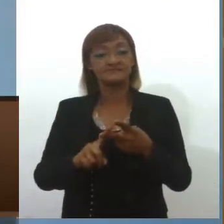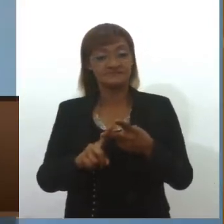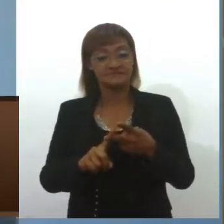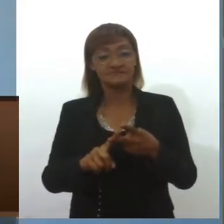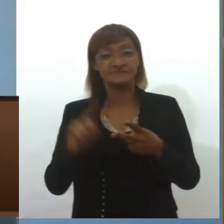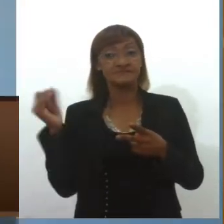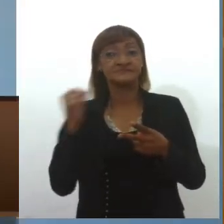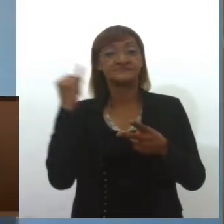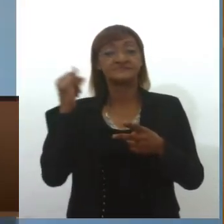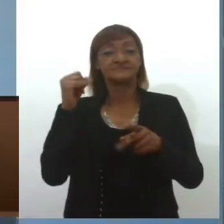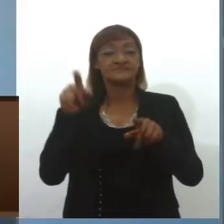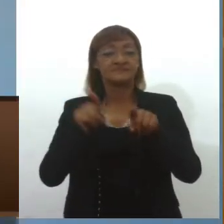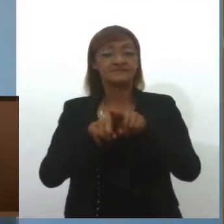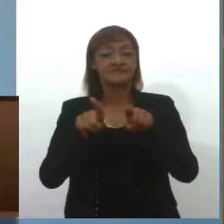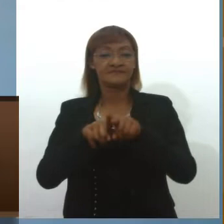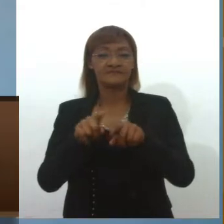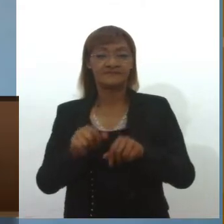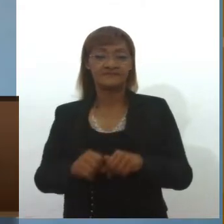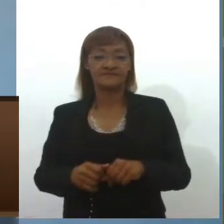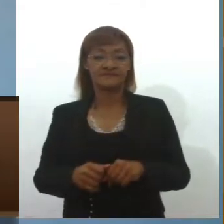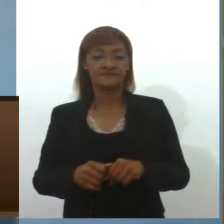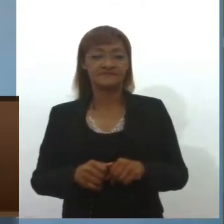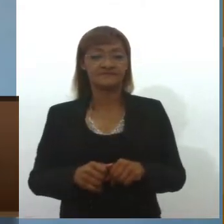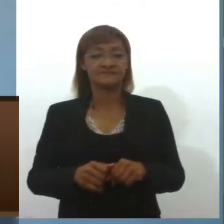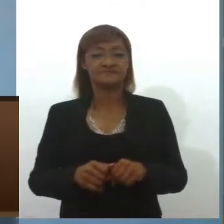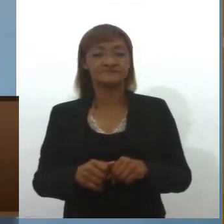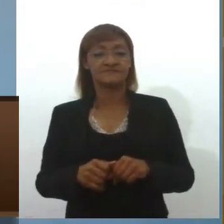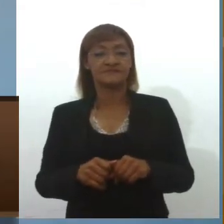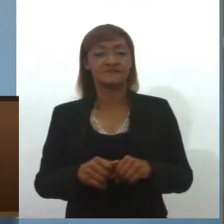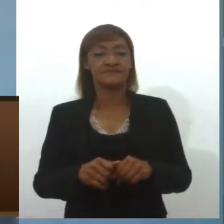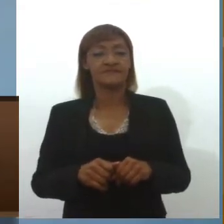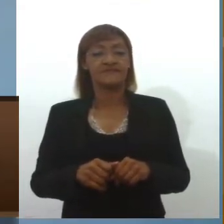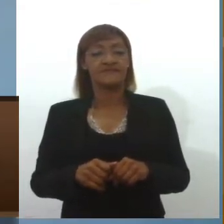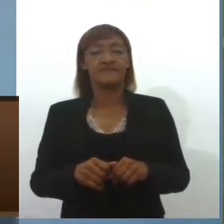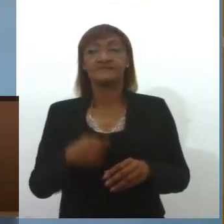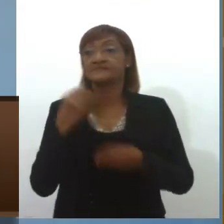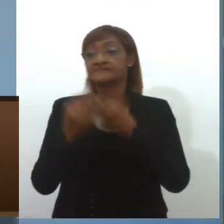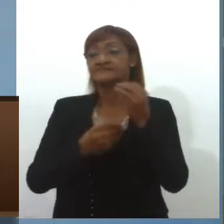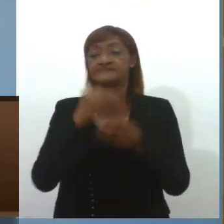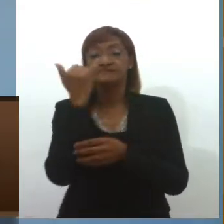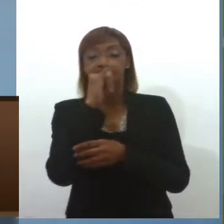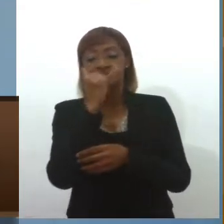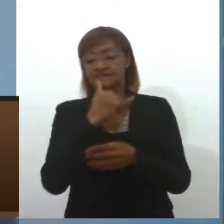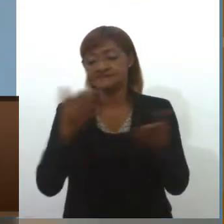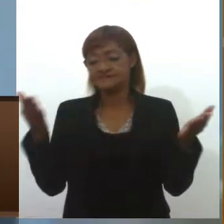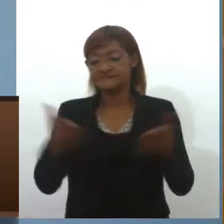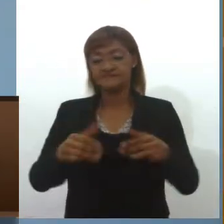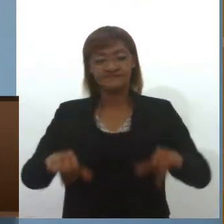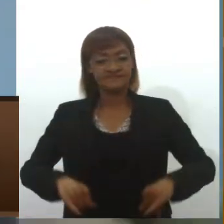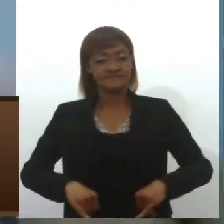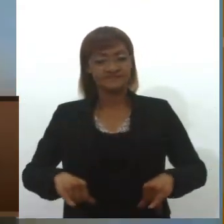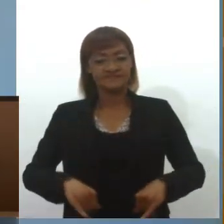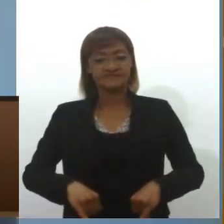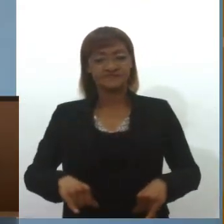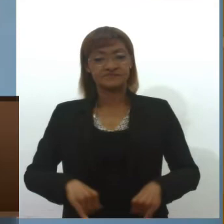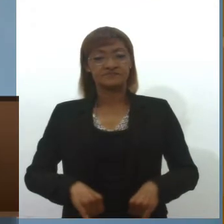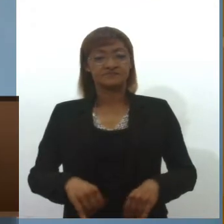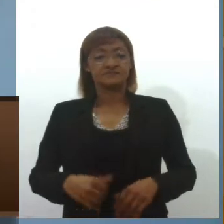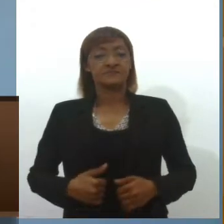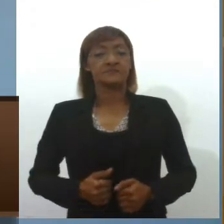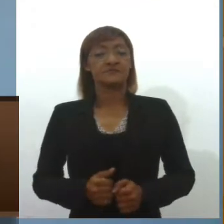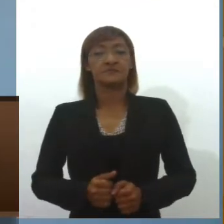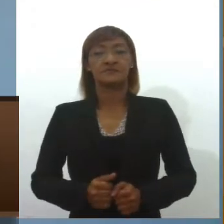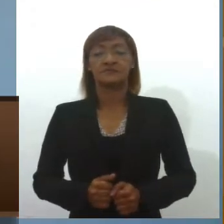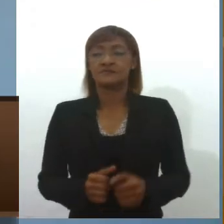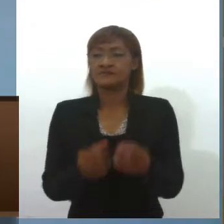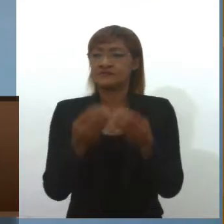também nesse aspecto, a questão energética, que todos estão sofrendo bastante com isso e eleva os custos. Não é